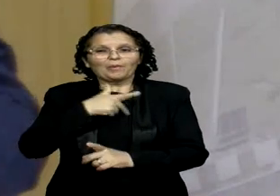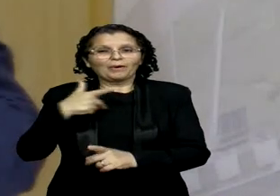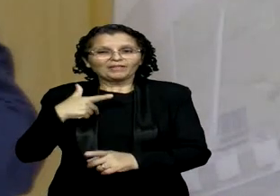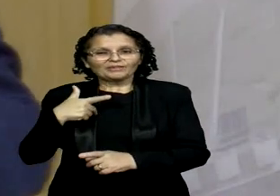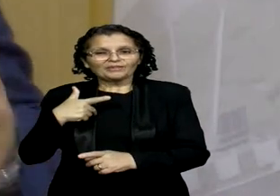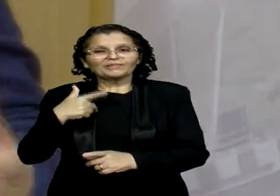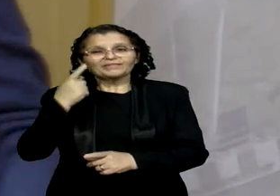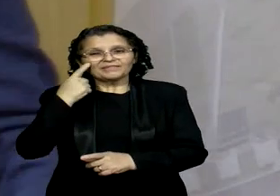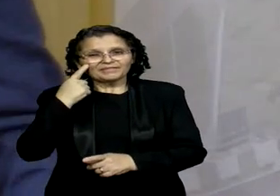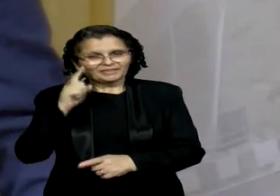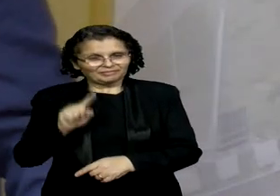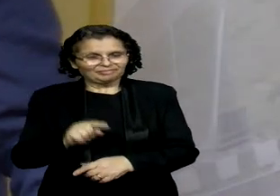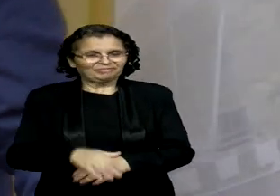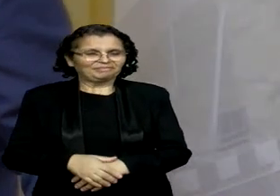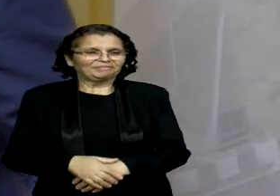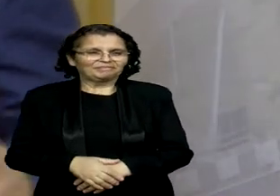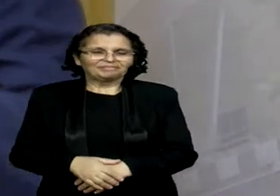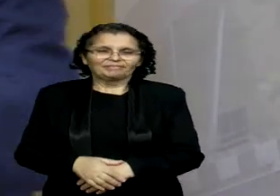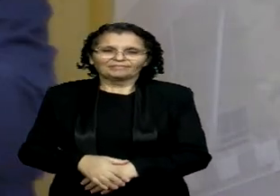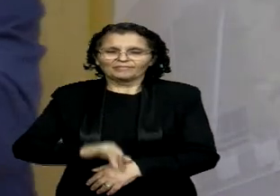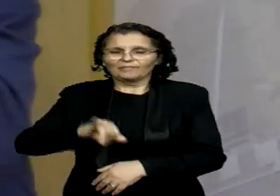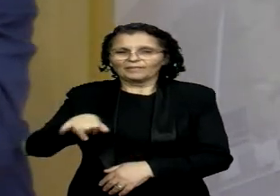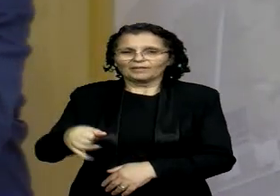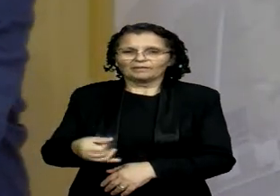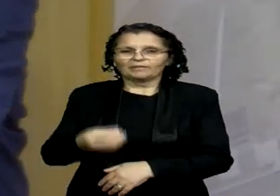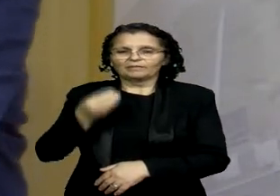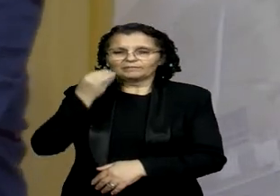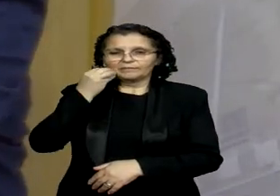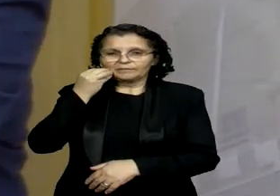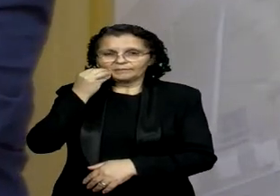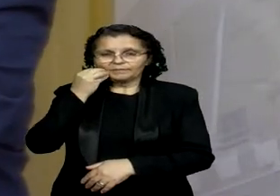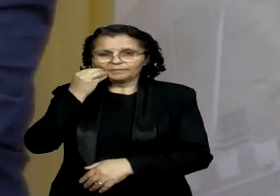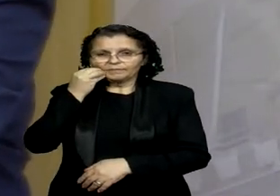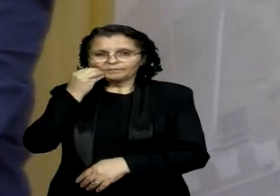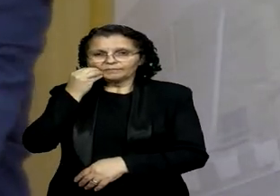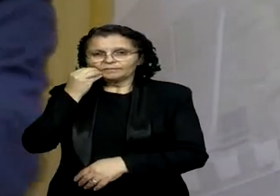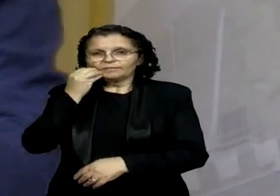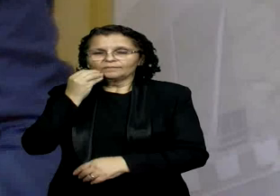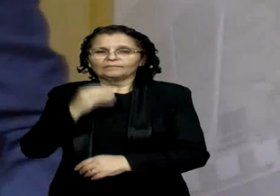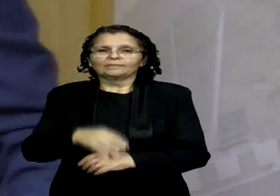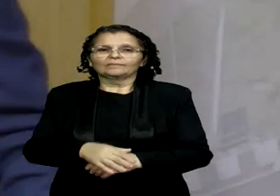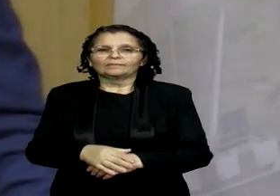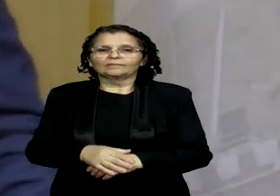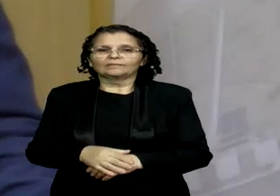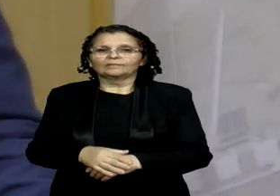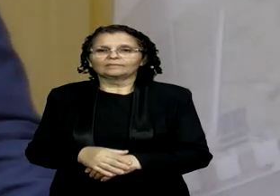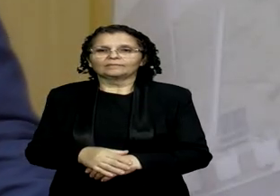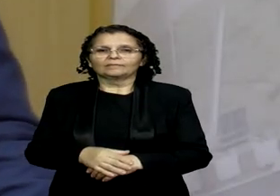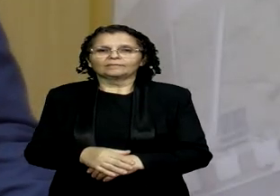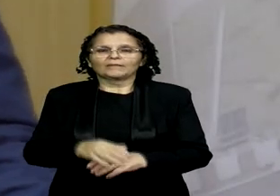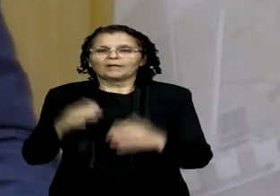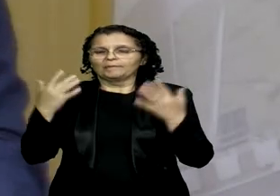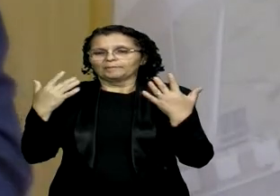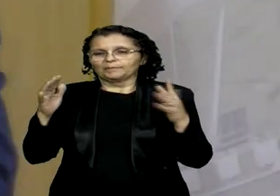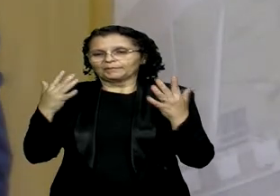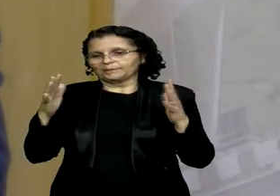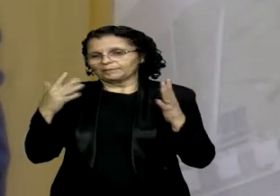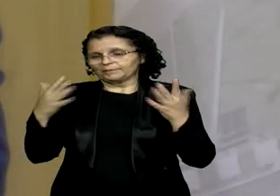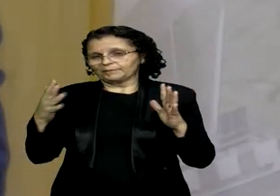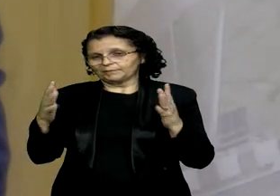eu quero aproveitar esse momento. Quero aproveitar esse momento para